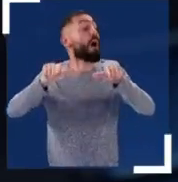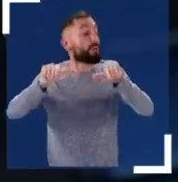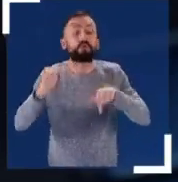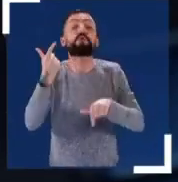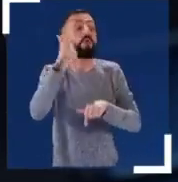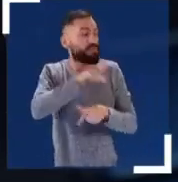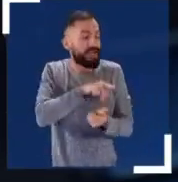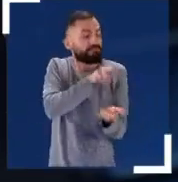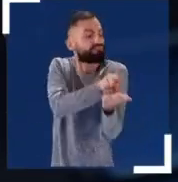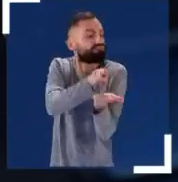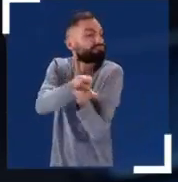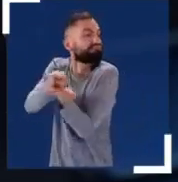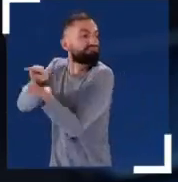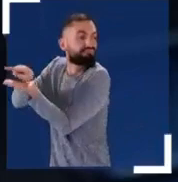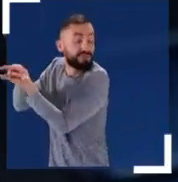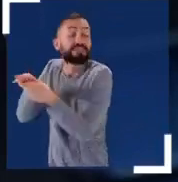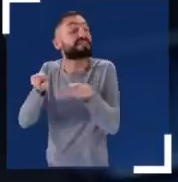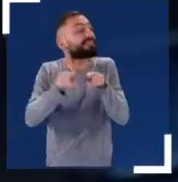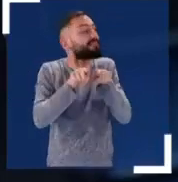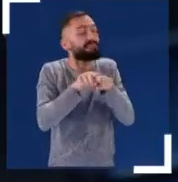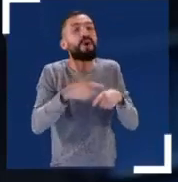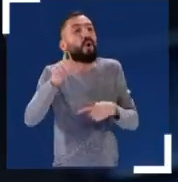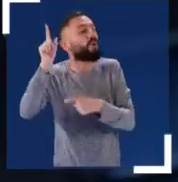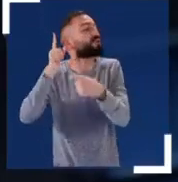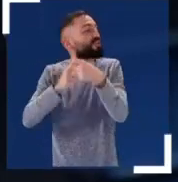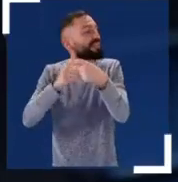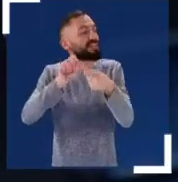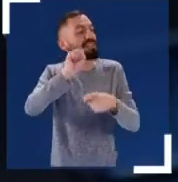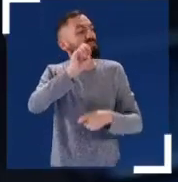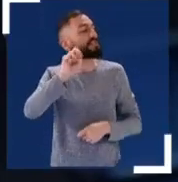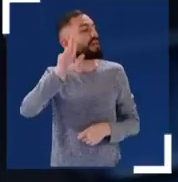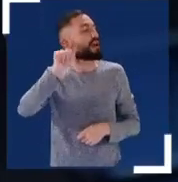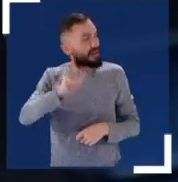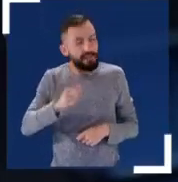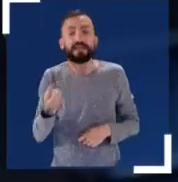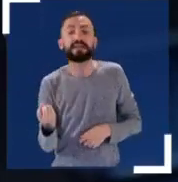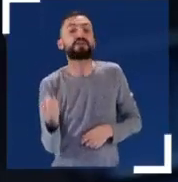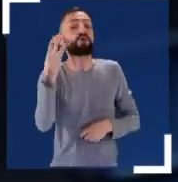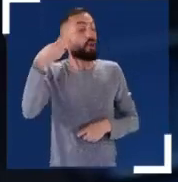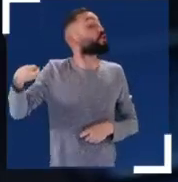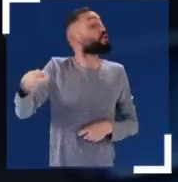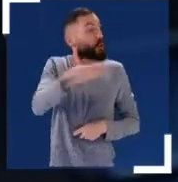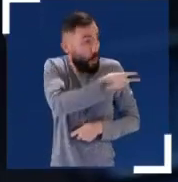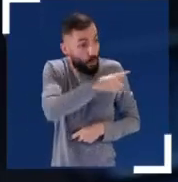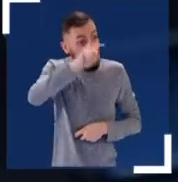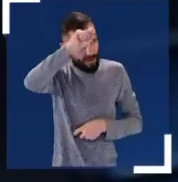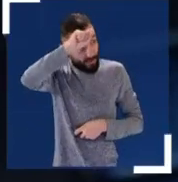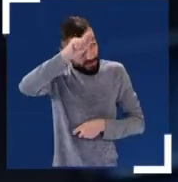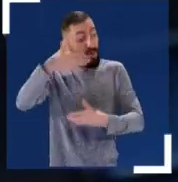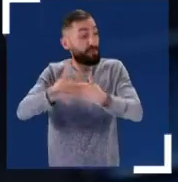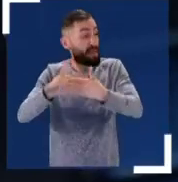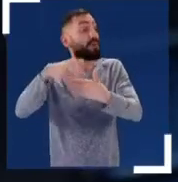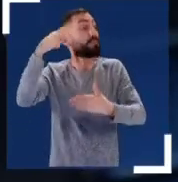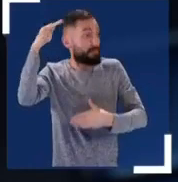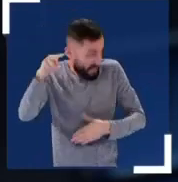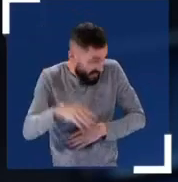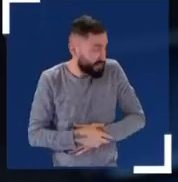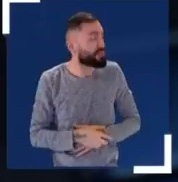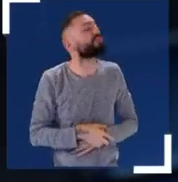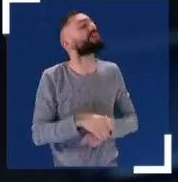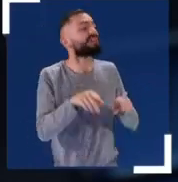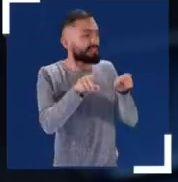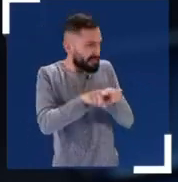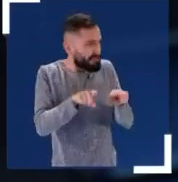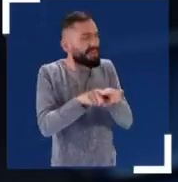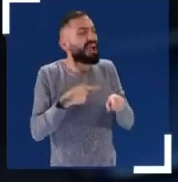que agora em Serrana a gente inaugurasse o hospital e pudesse colocar para Ribeirão Preto esse hospital novo também para funcionar. Você ajudar, como